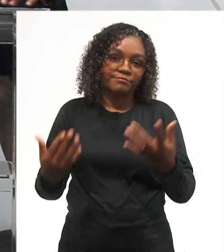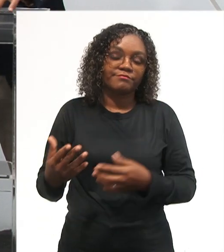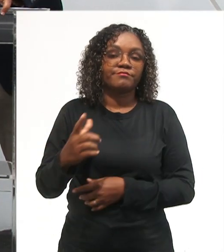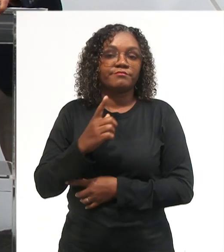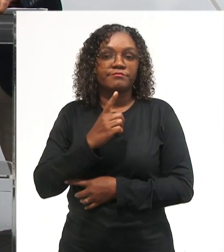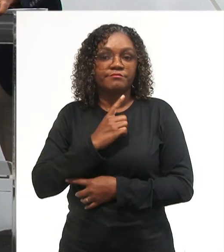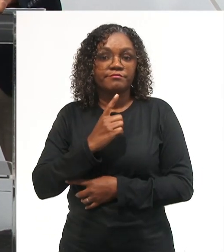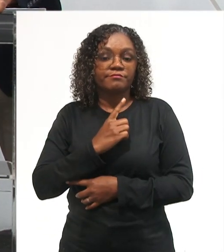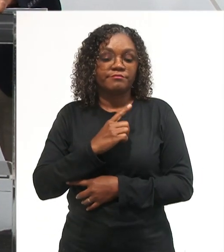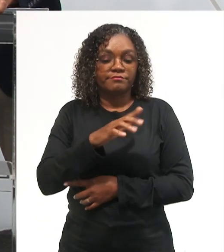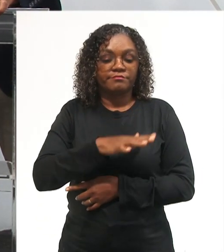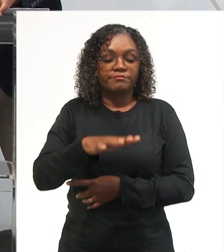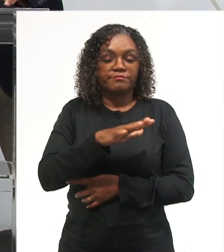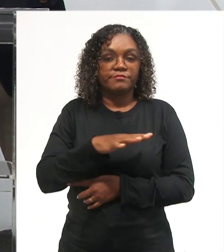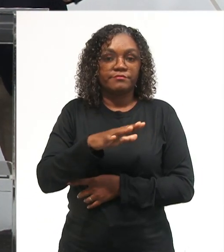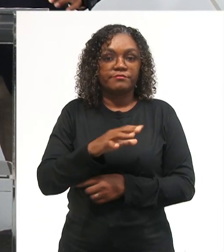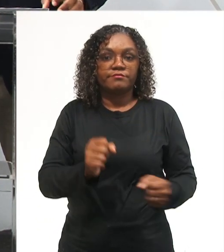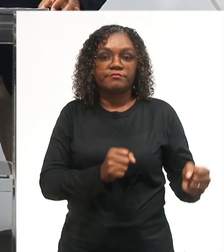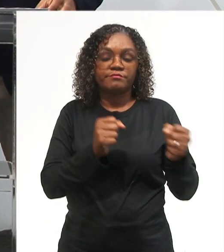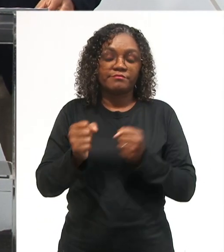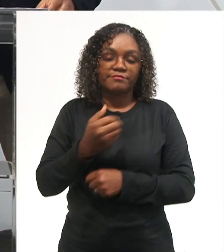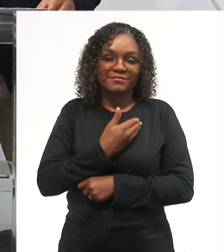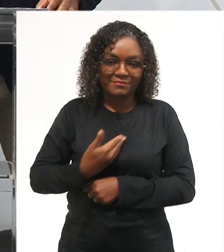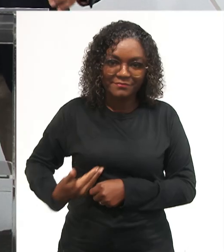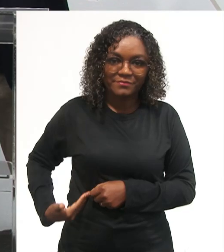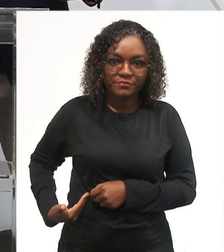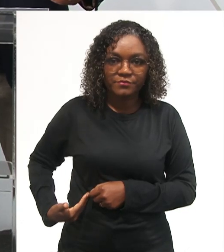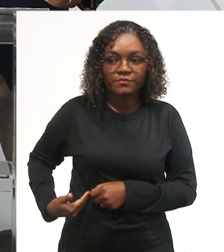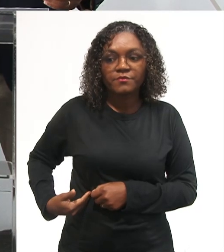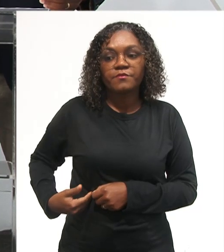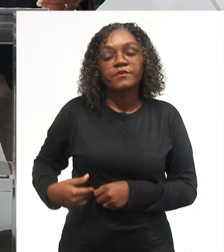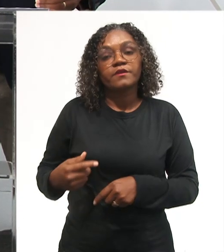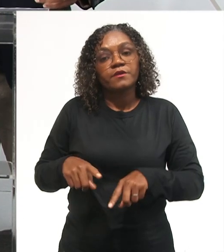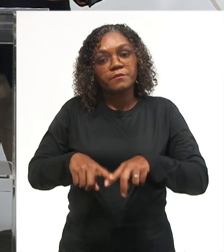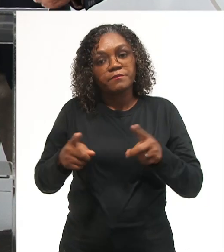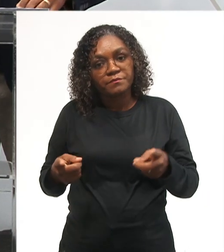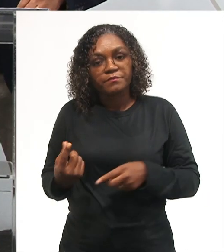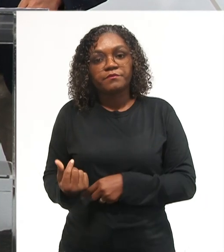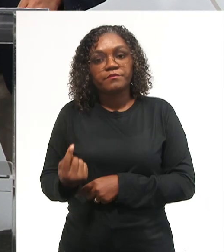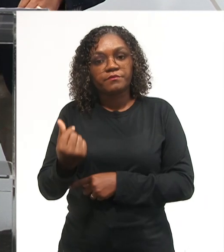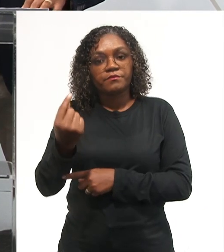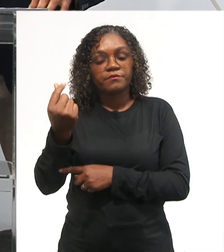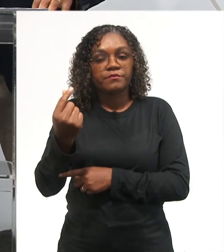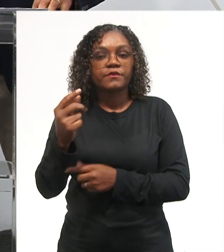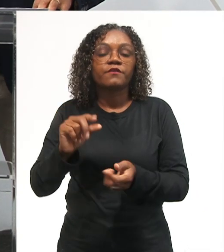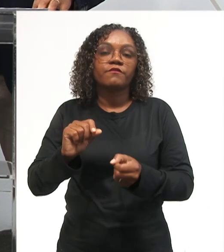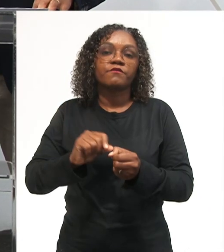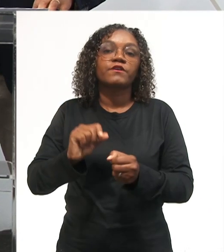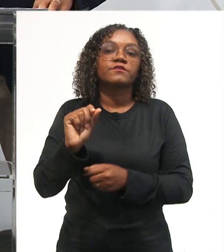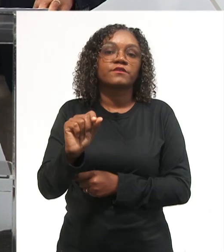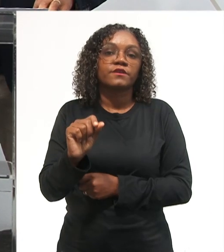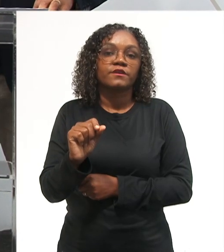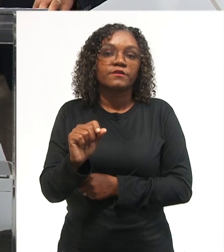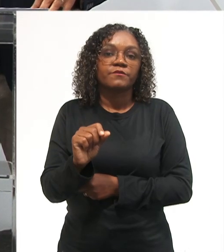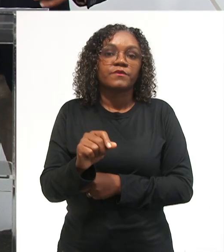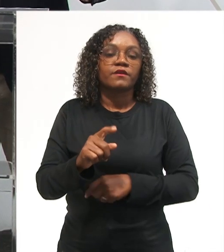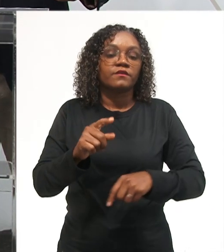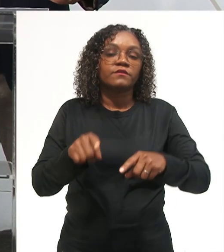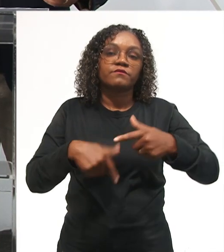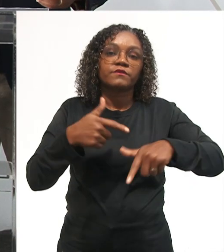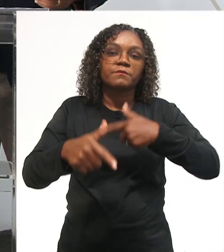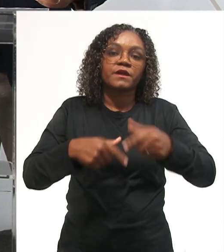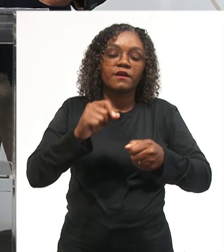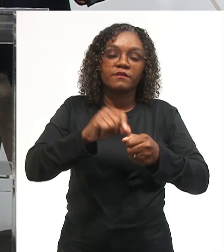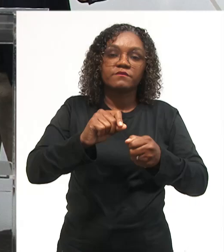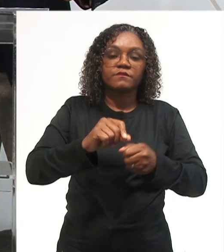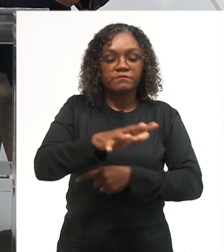Estado, surge dentro do Estado e graças ao orçamento público o Estado realiza suas ações concretas. Por